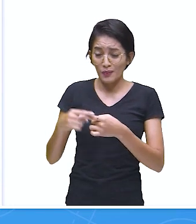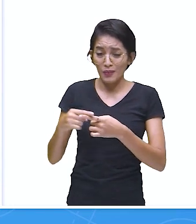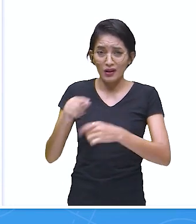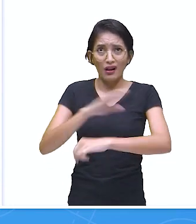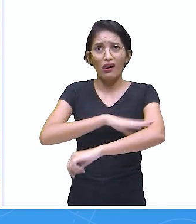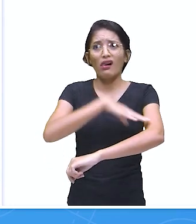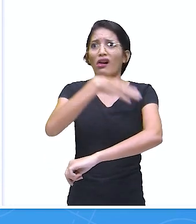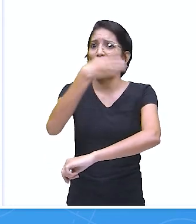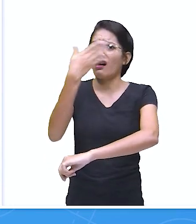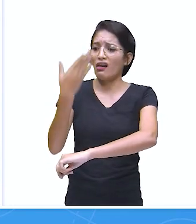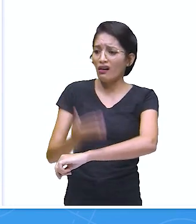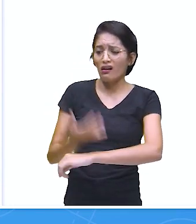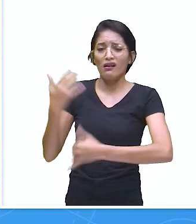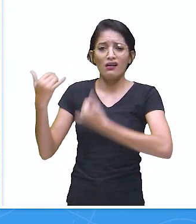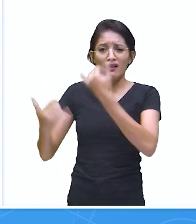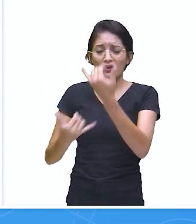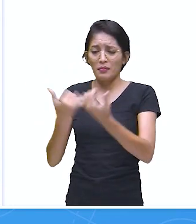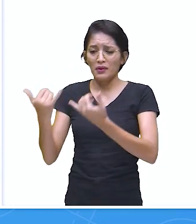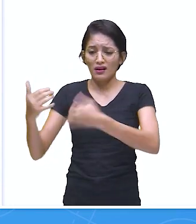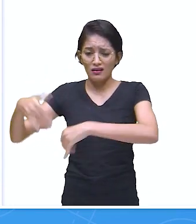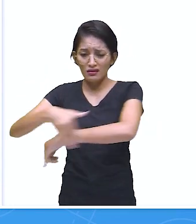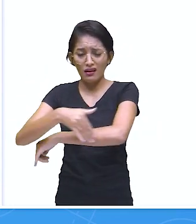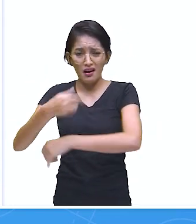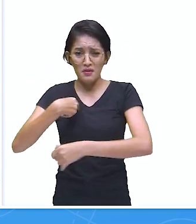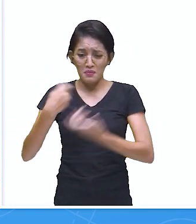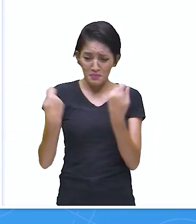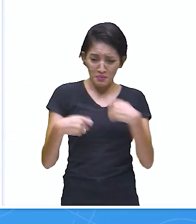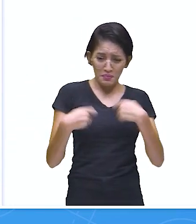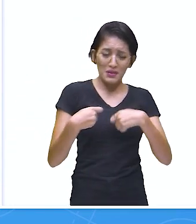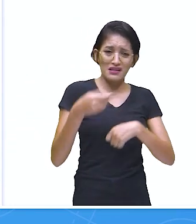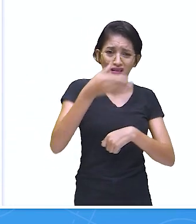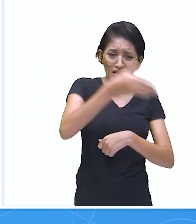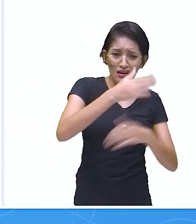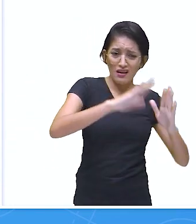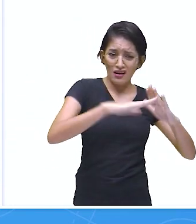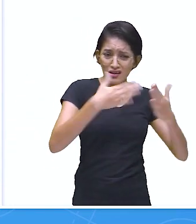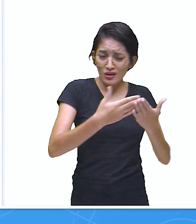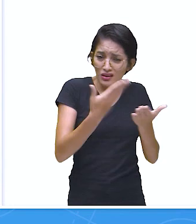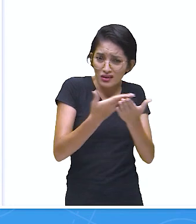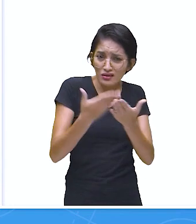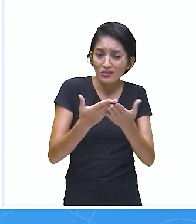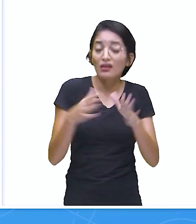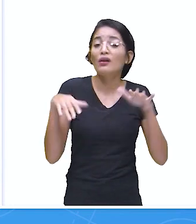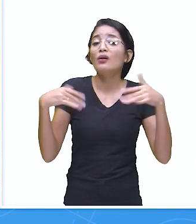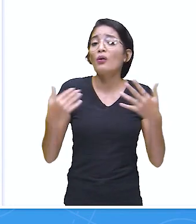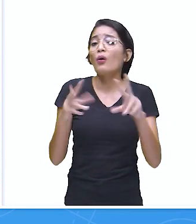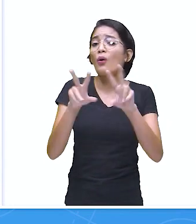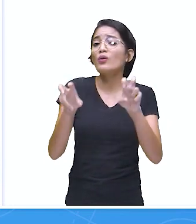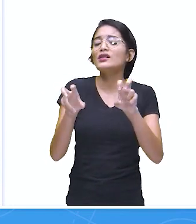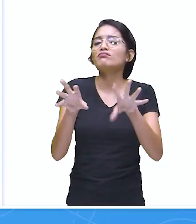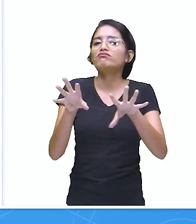dia brincando na rua e eu tenho que ir à escola estudar? Muito bem. Então, qual a mensagem que ele quer